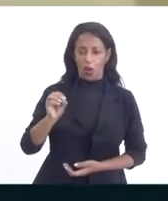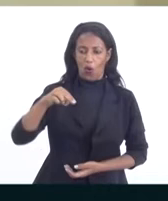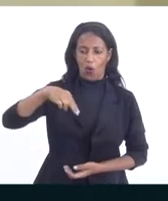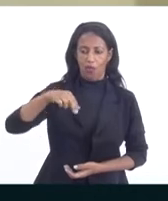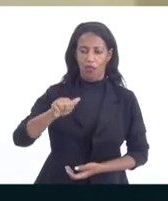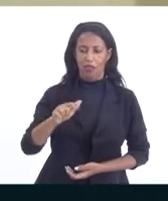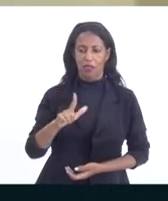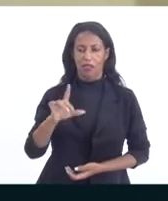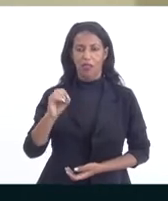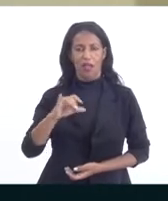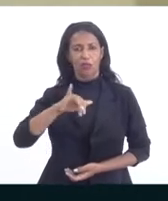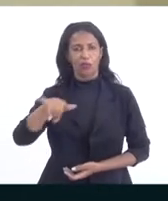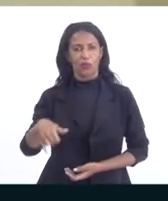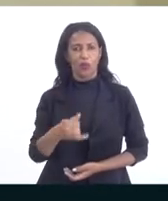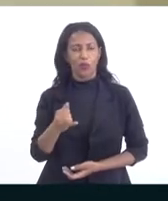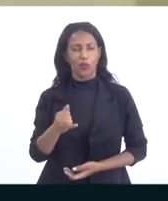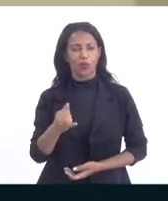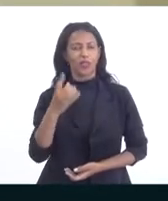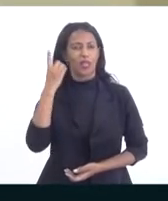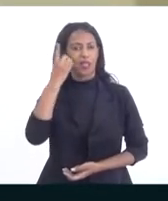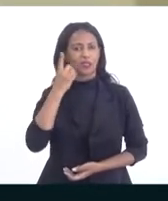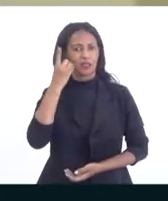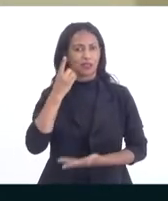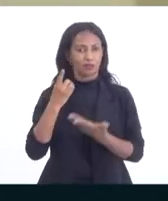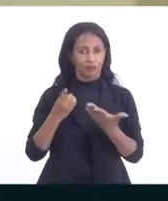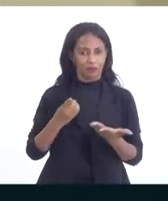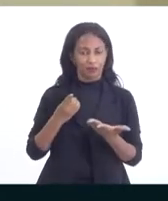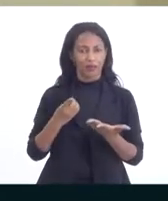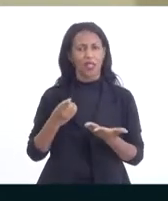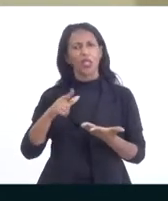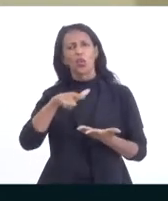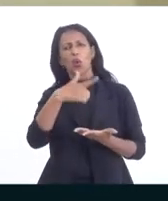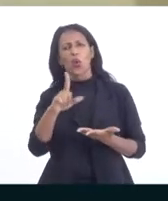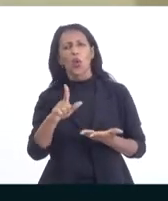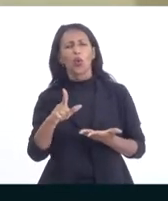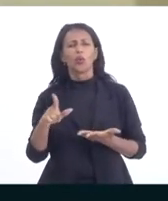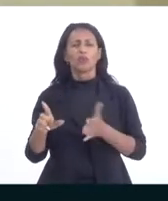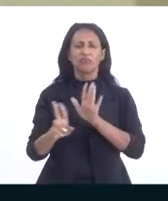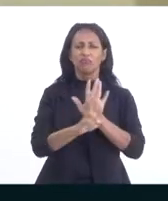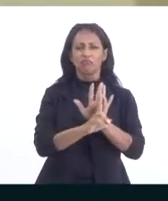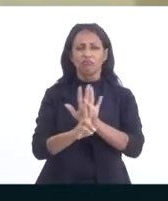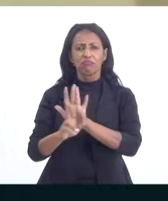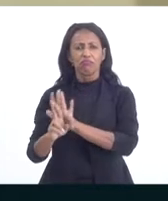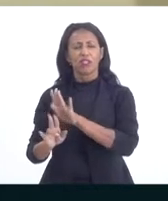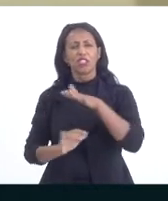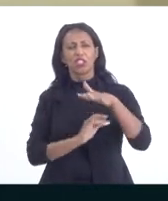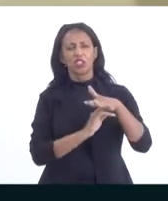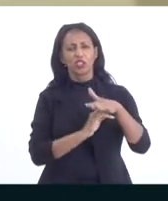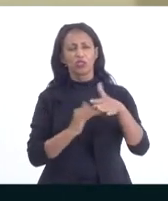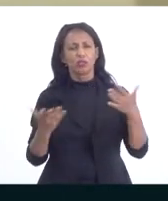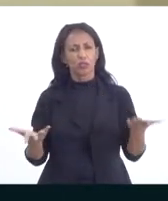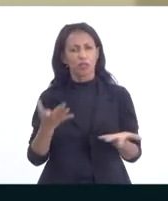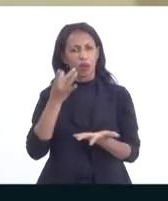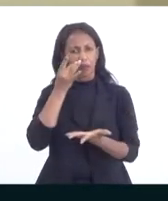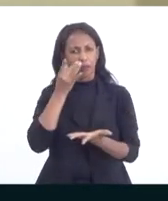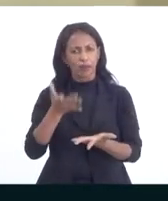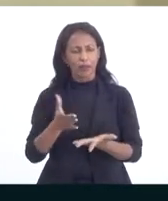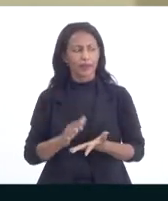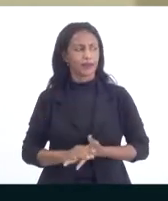essa oportunidade de estar aqui, e também cumprimentar as demais autoridades e instituições aqui presentes.